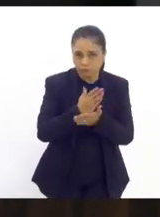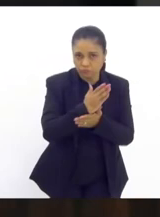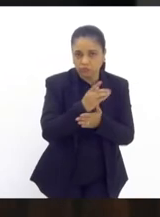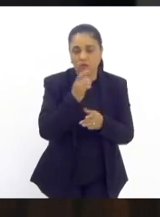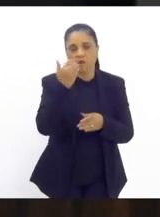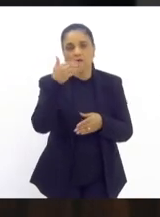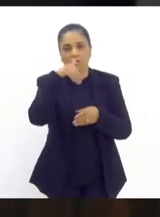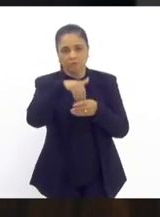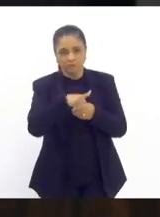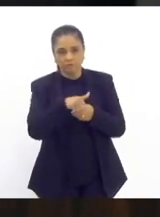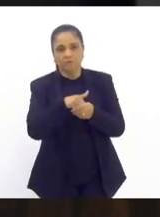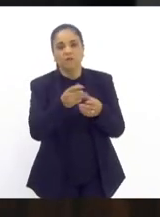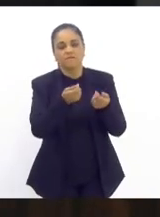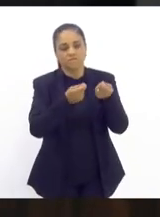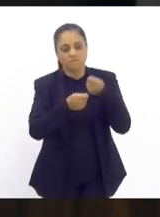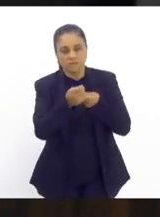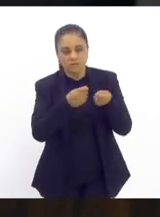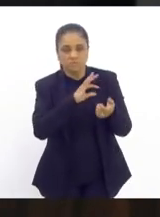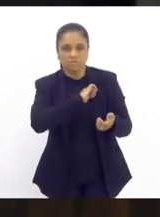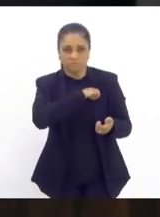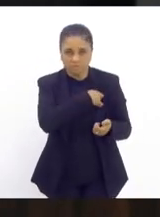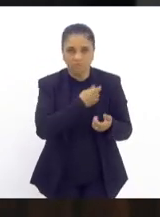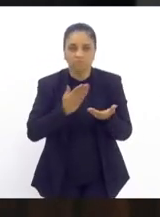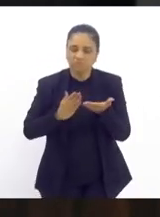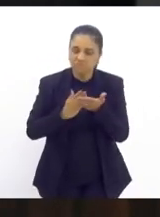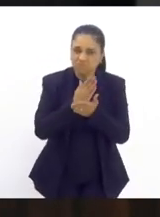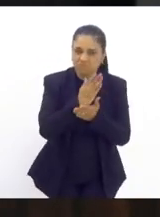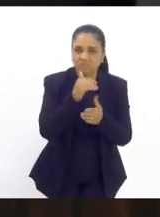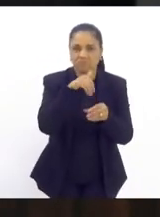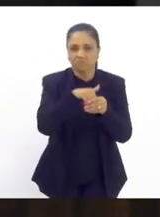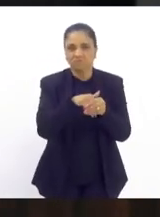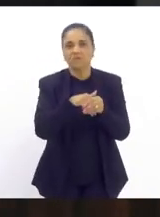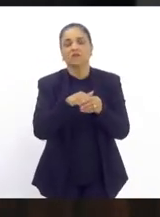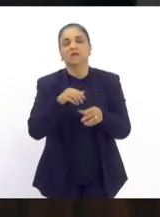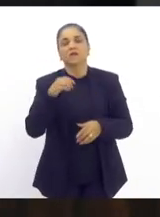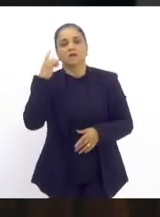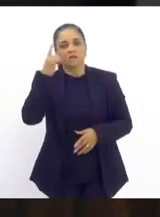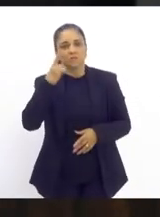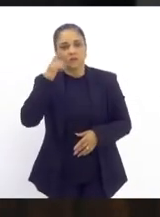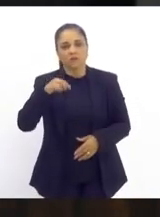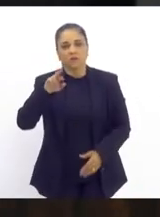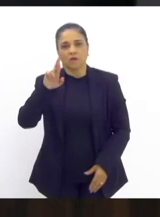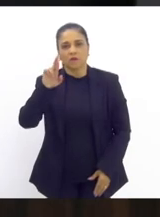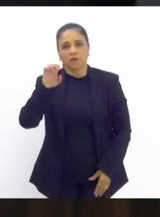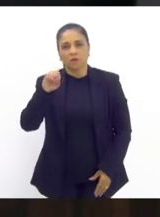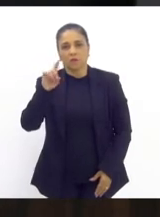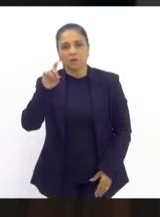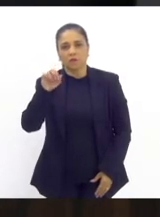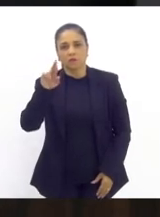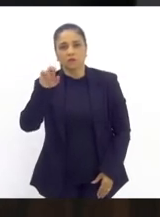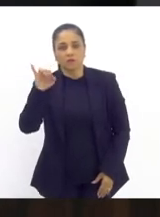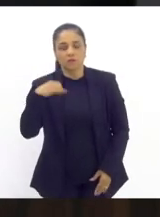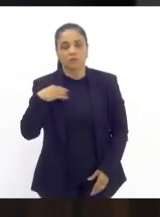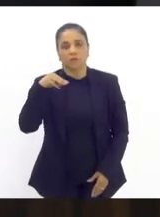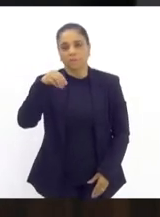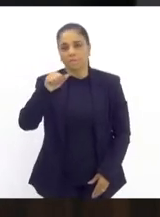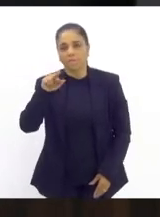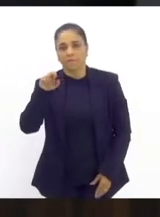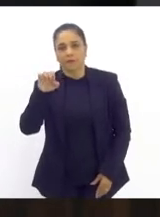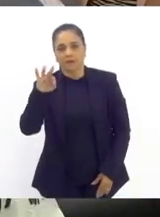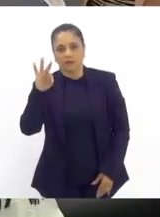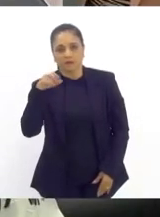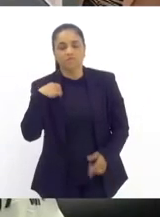Finanças canalização financeira favorável relatou Deputado Rodrigo Bacelar Marta Rocha e zeida em discussão